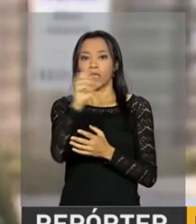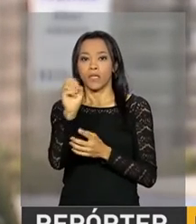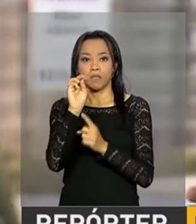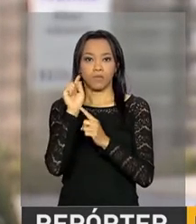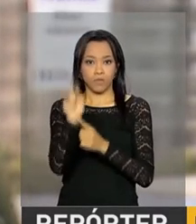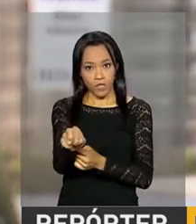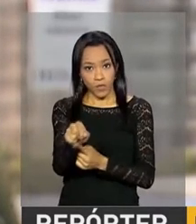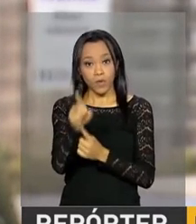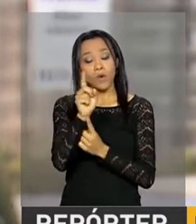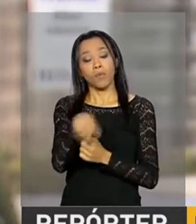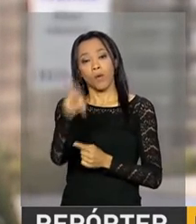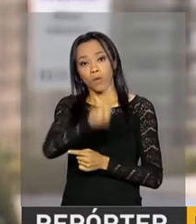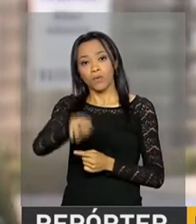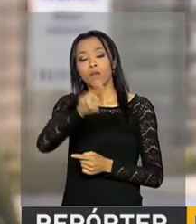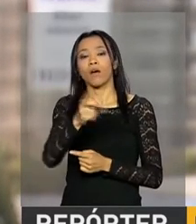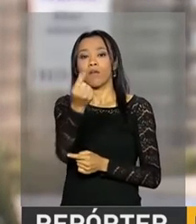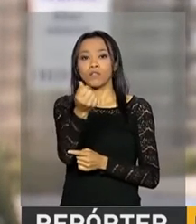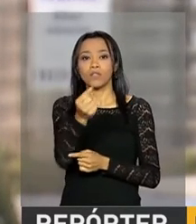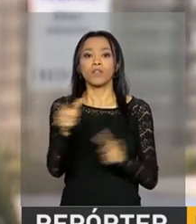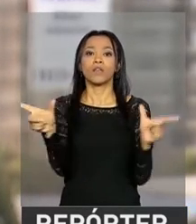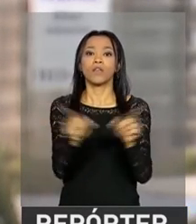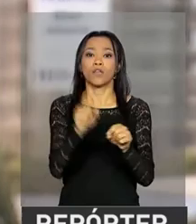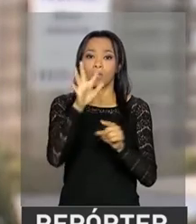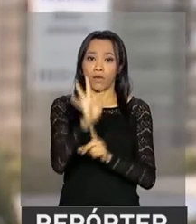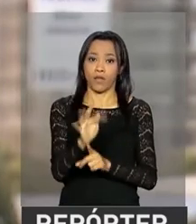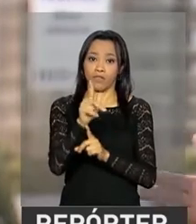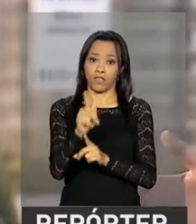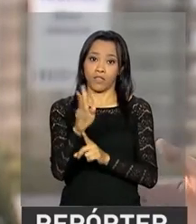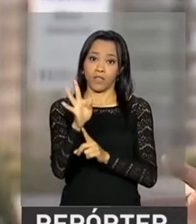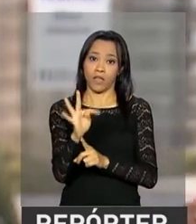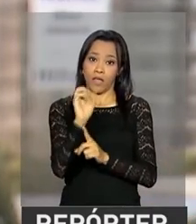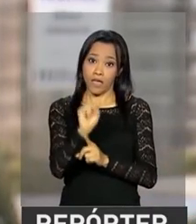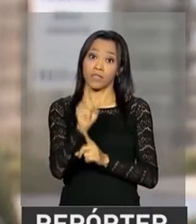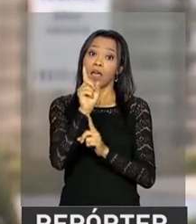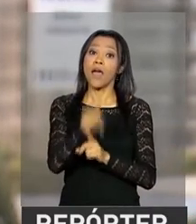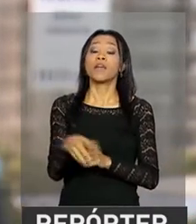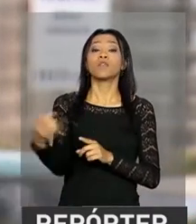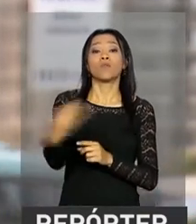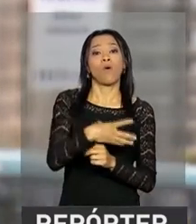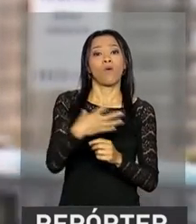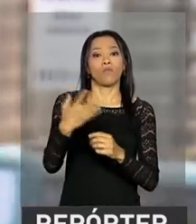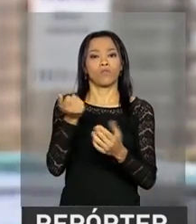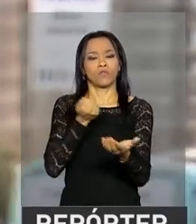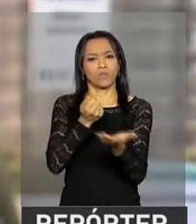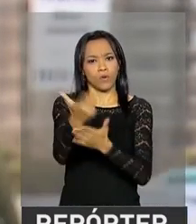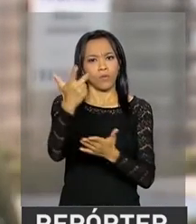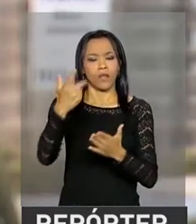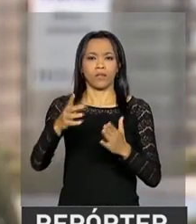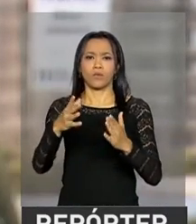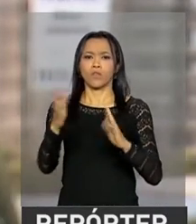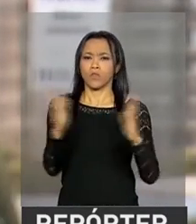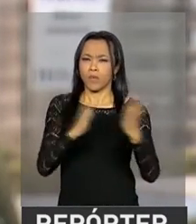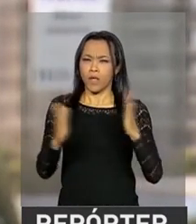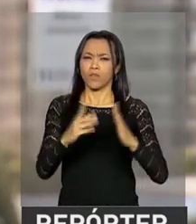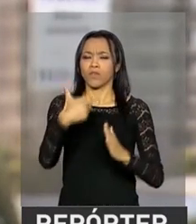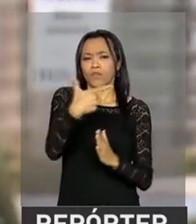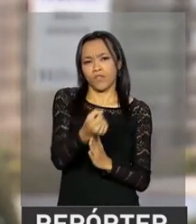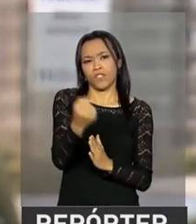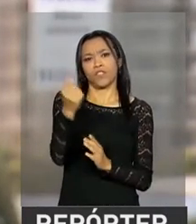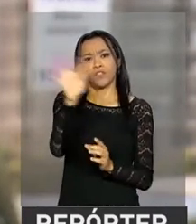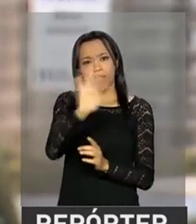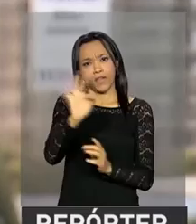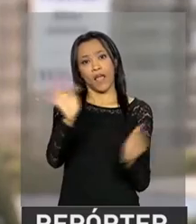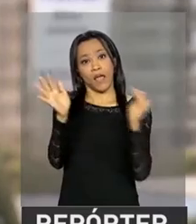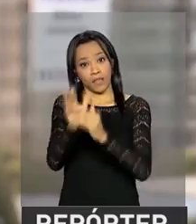financiamentos com recursos do fgts só é permitido para imóveis novos contratados 120 de fevereiro e 31 de dezembro